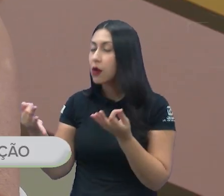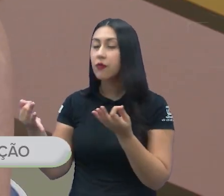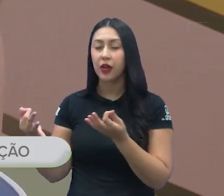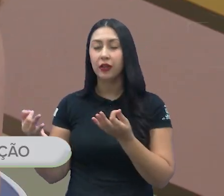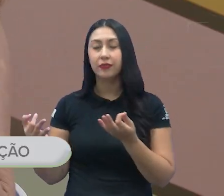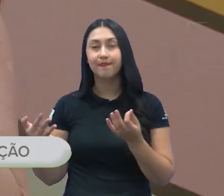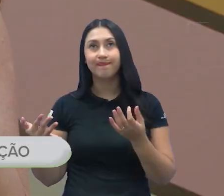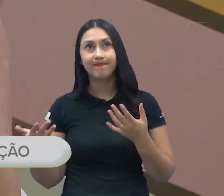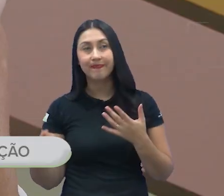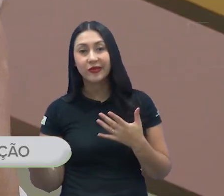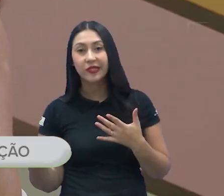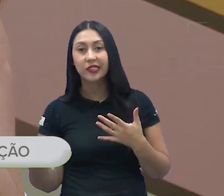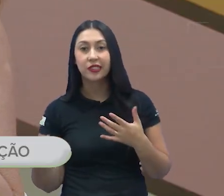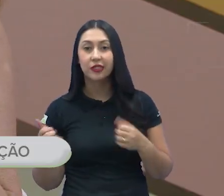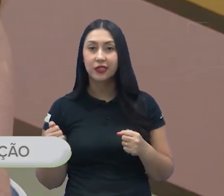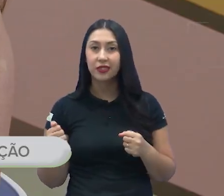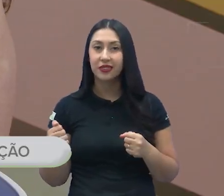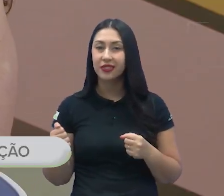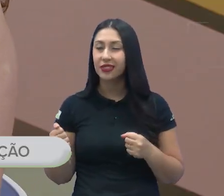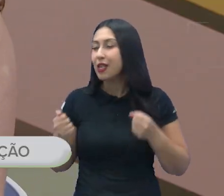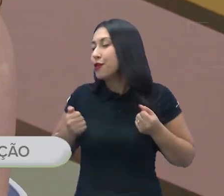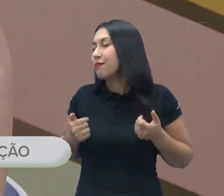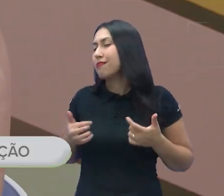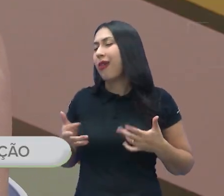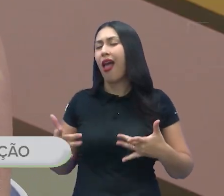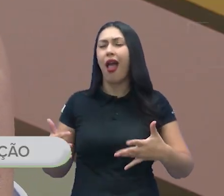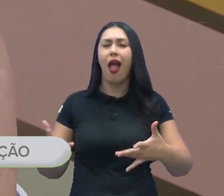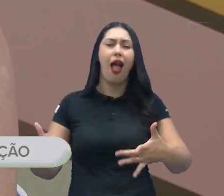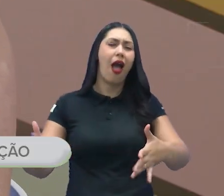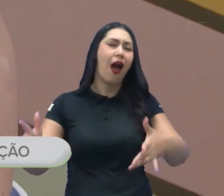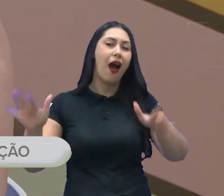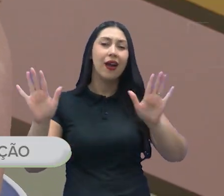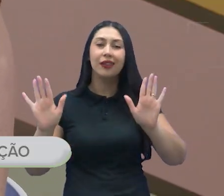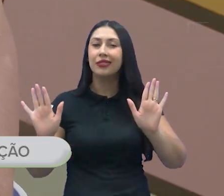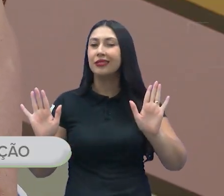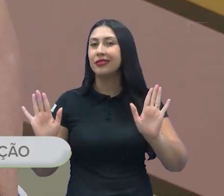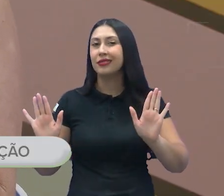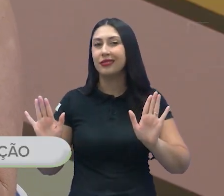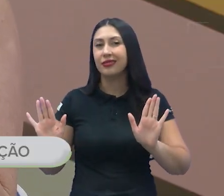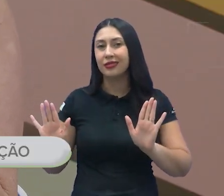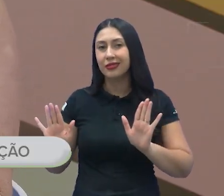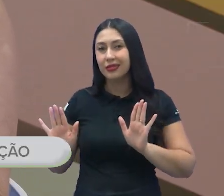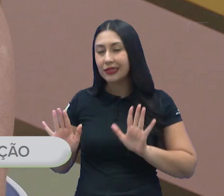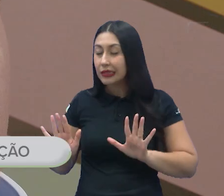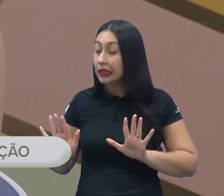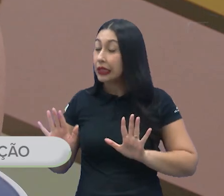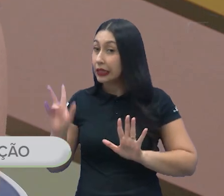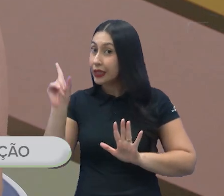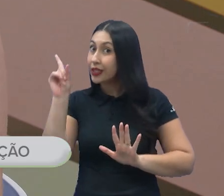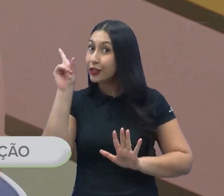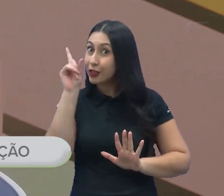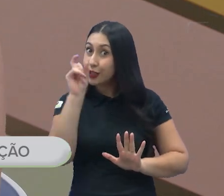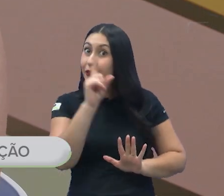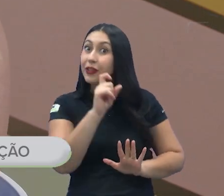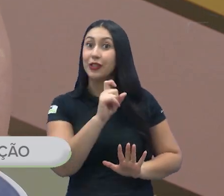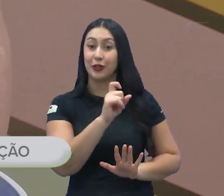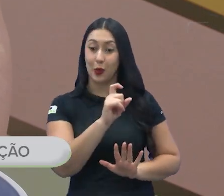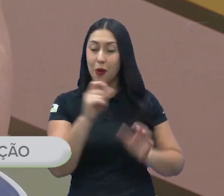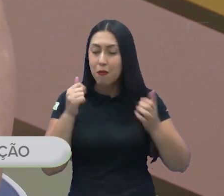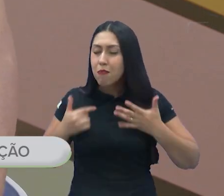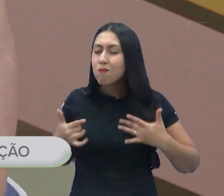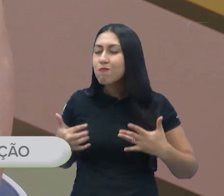assim, deixa a vida me levar, a vida leva eu, sabe? Seria muito bom que o melancólico conseguisse se deixar levar